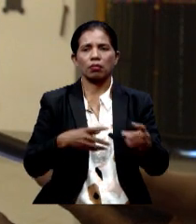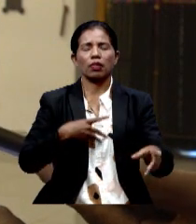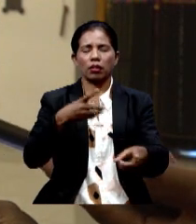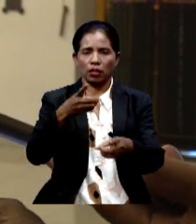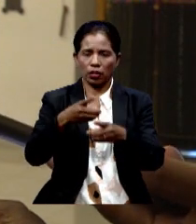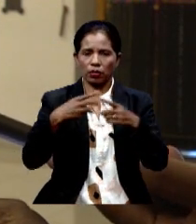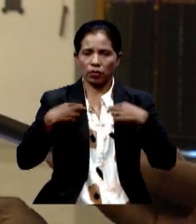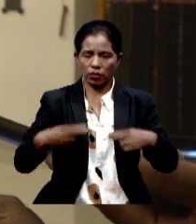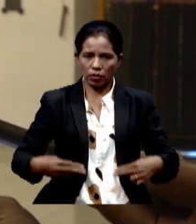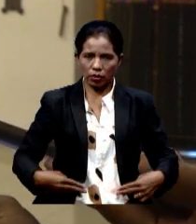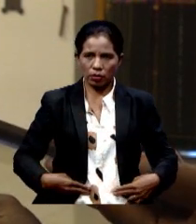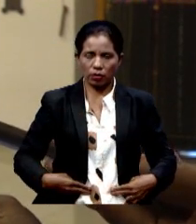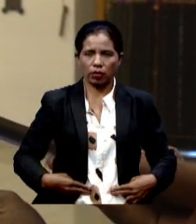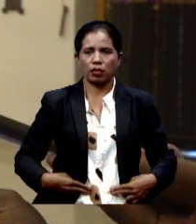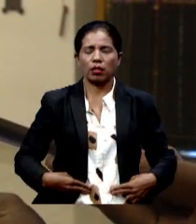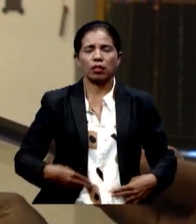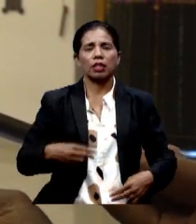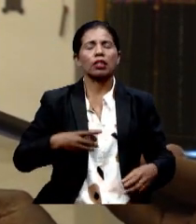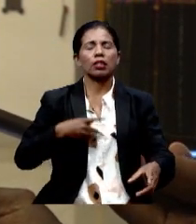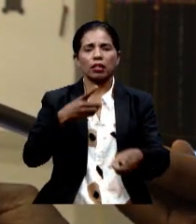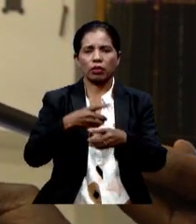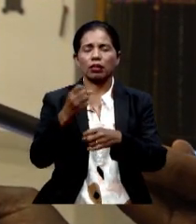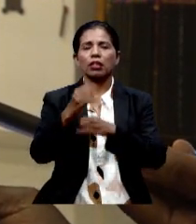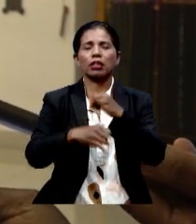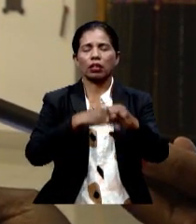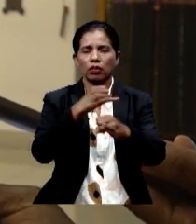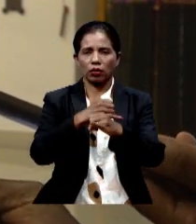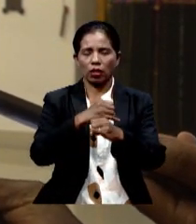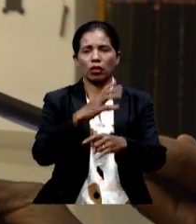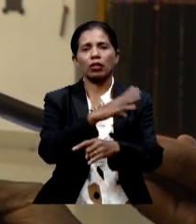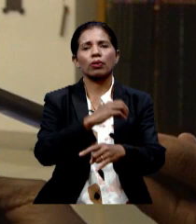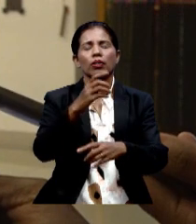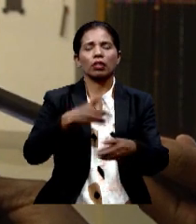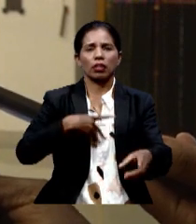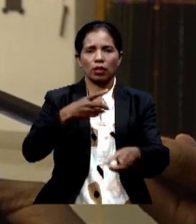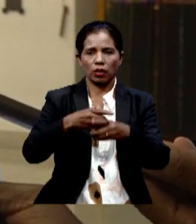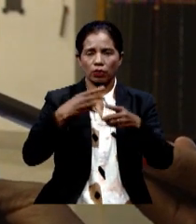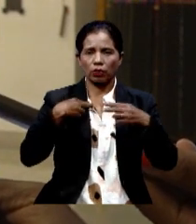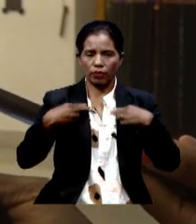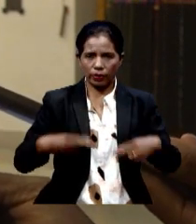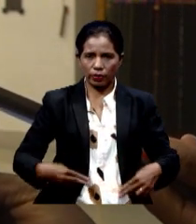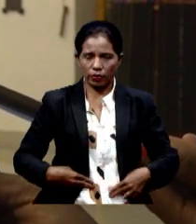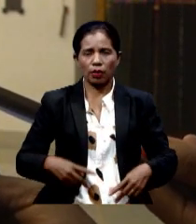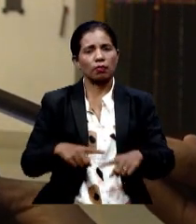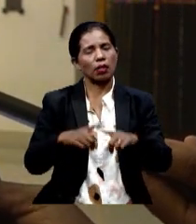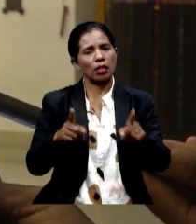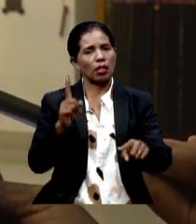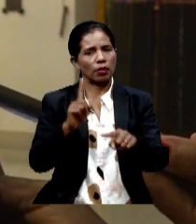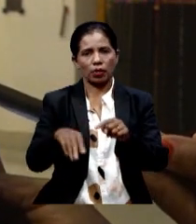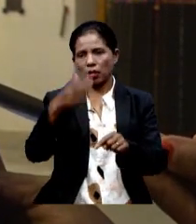com a direito internacional, com a direitos humanos, mas vê la bela